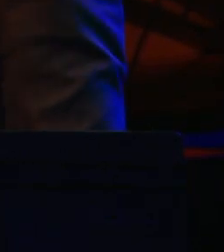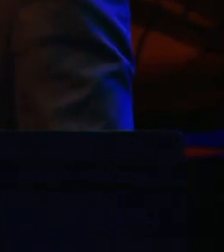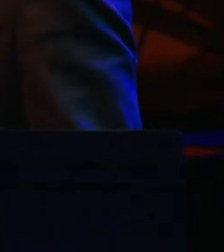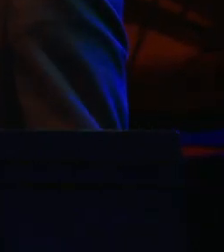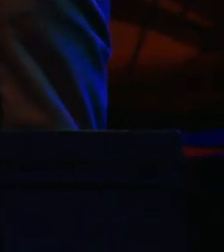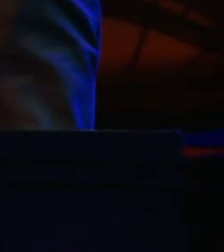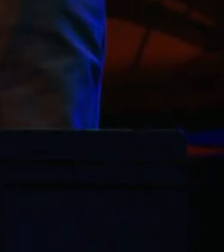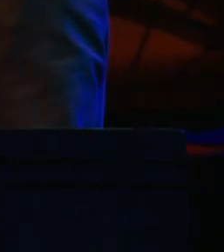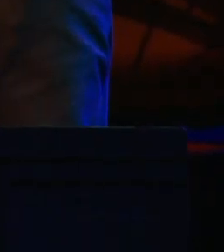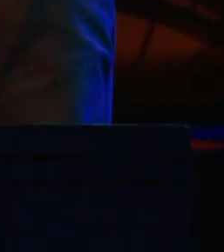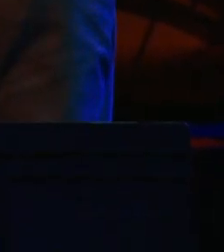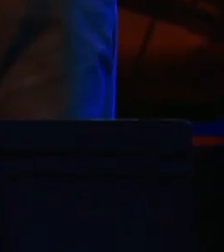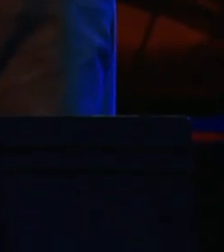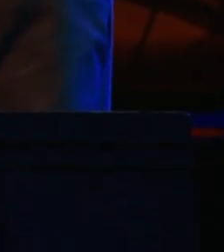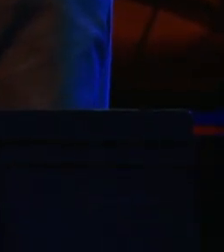calculei a despedida